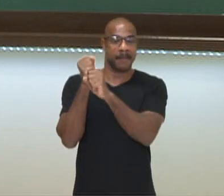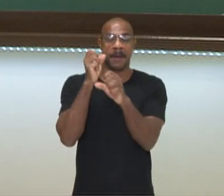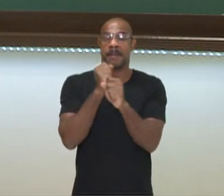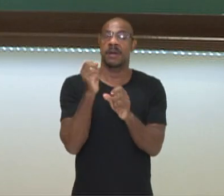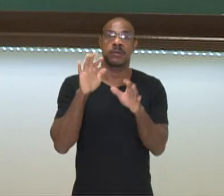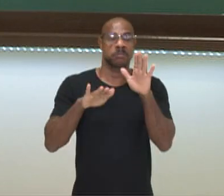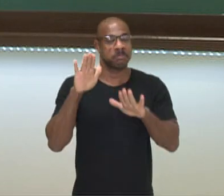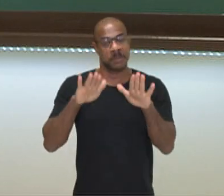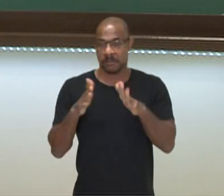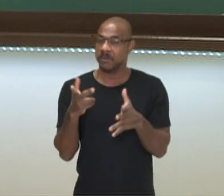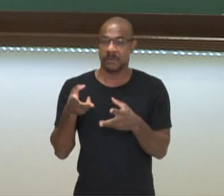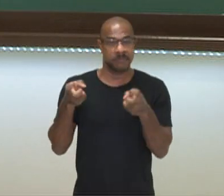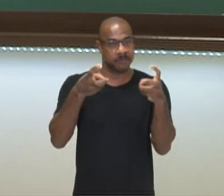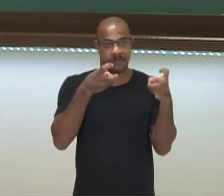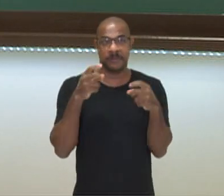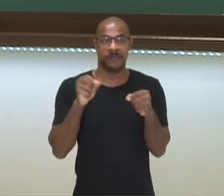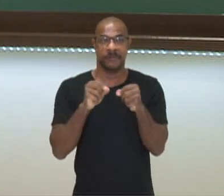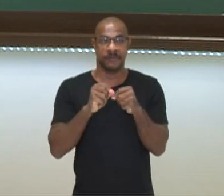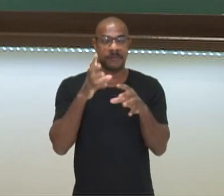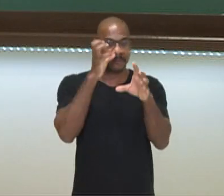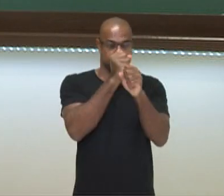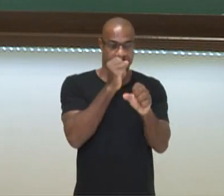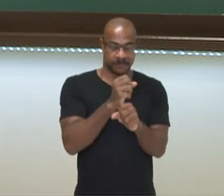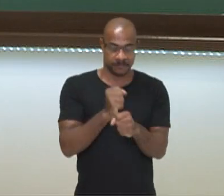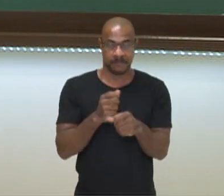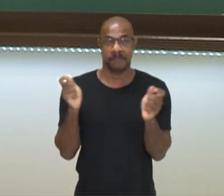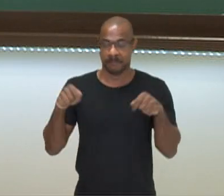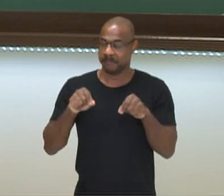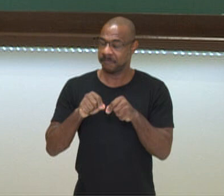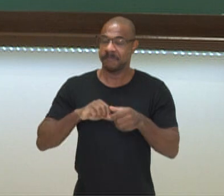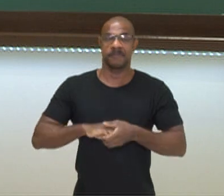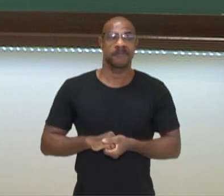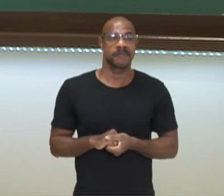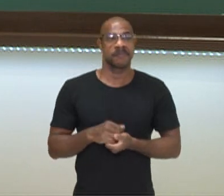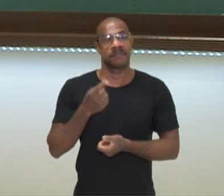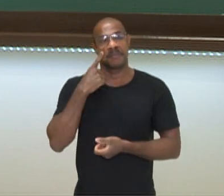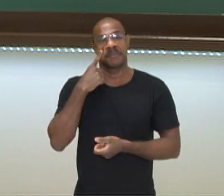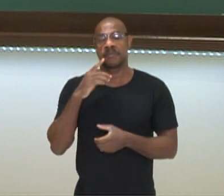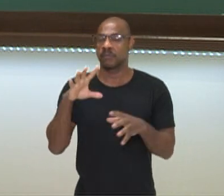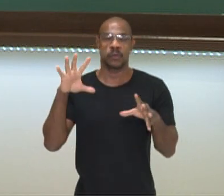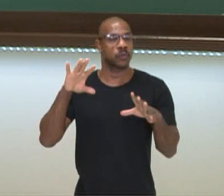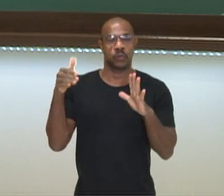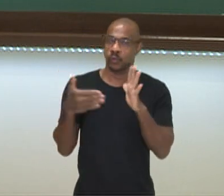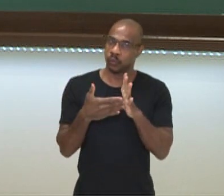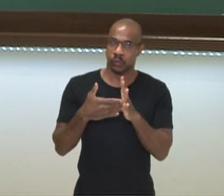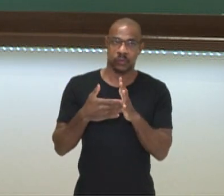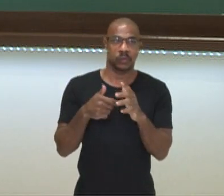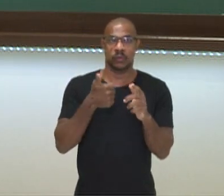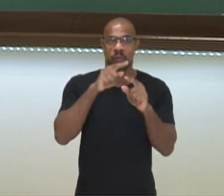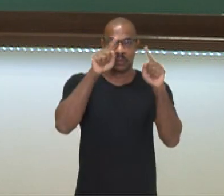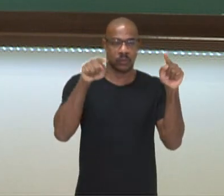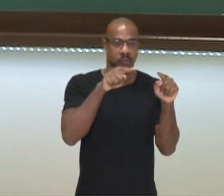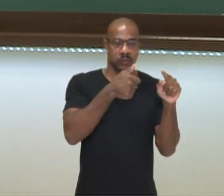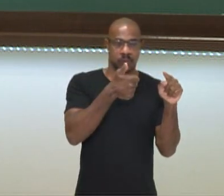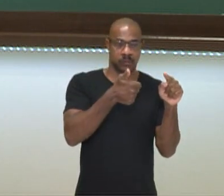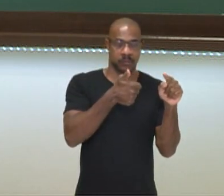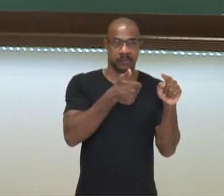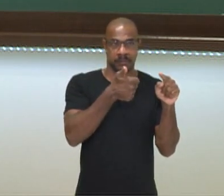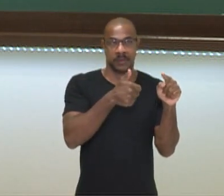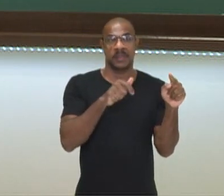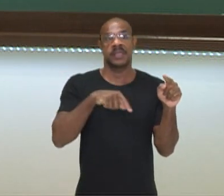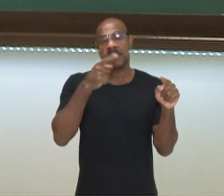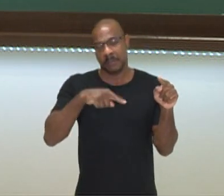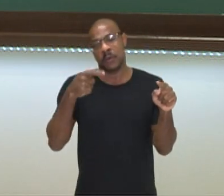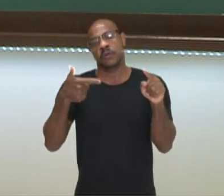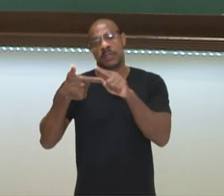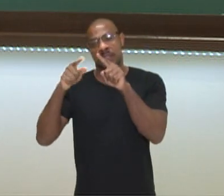vai efetuando os cálculos, tá? Então, assim, eu posso olhar tudo que está fazendo no primeiro, posso olhar depois tudo que está